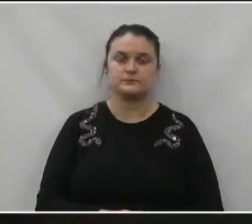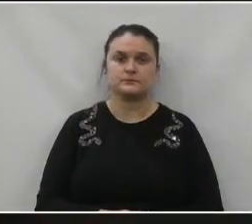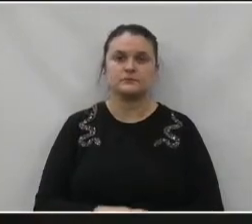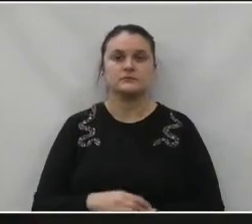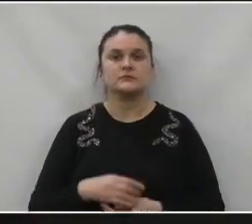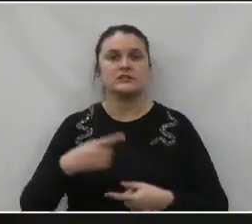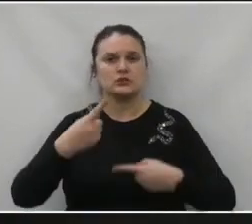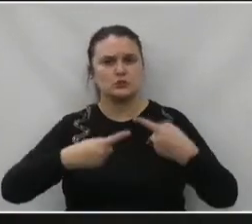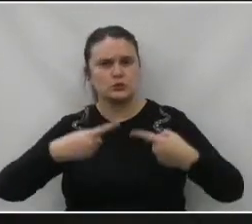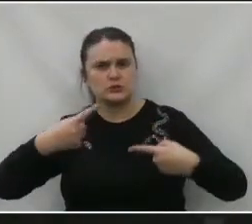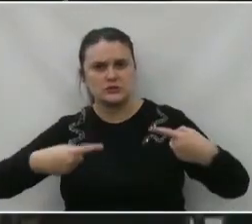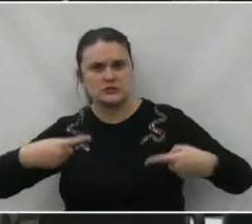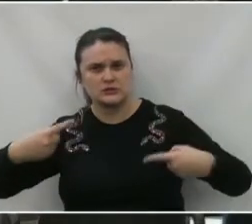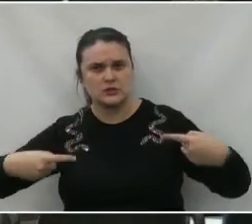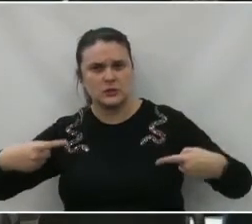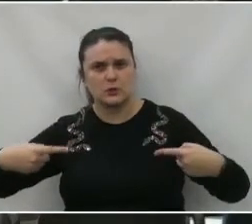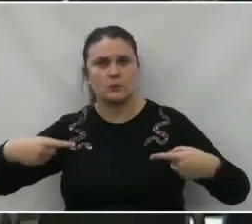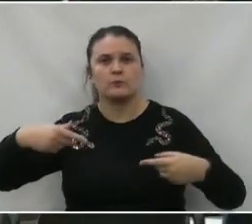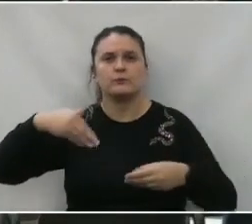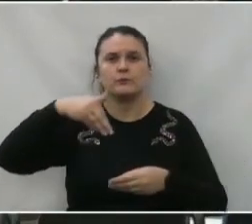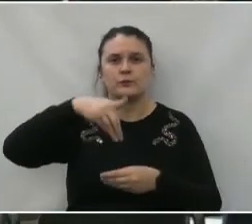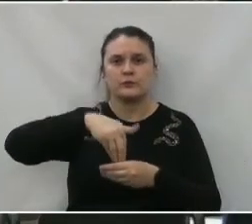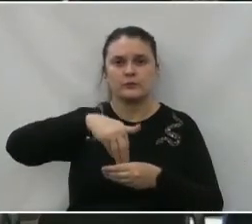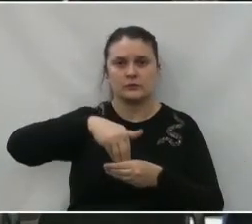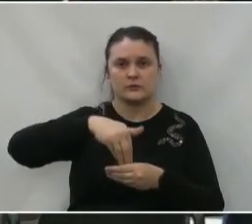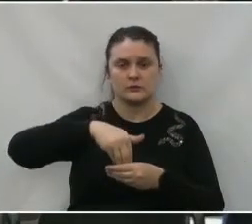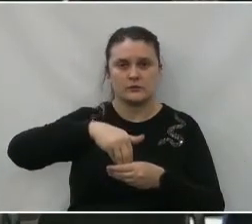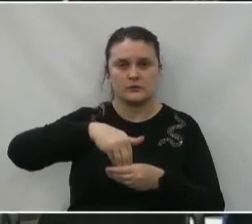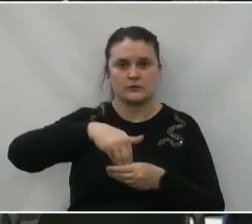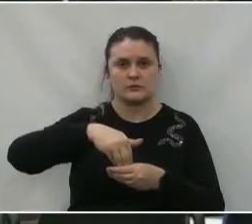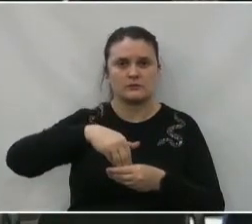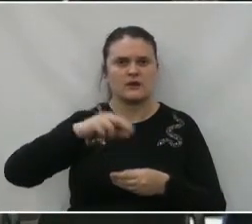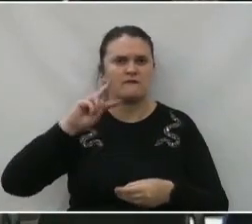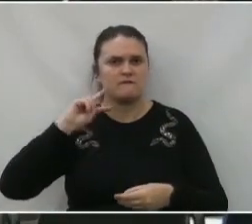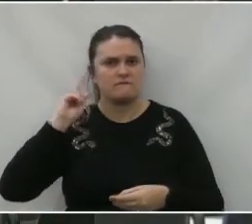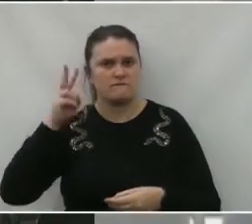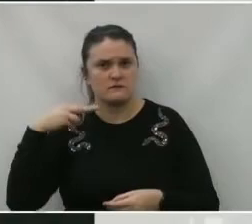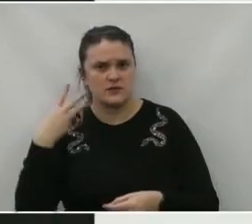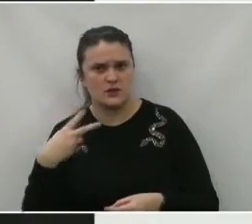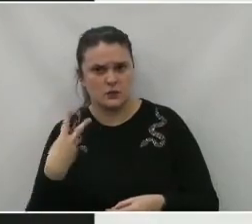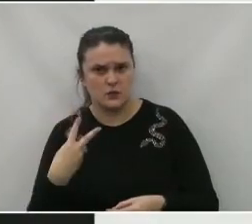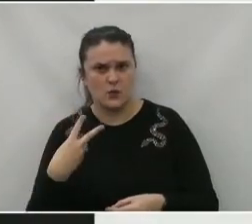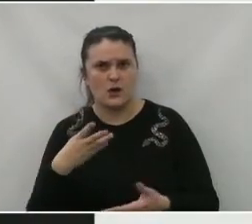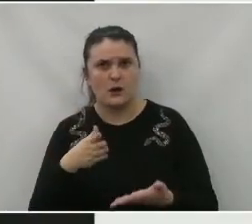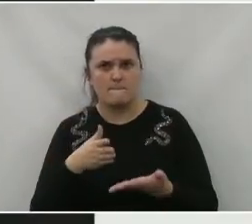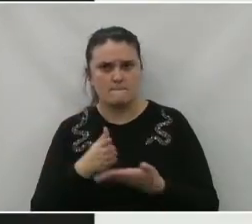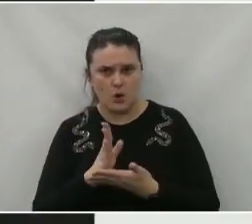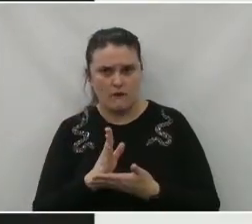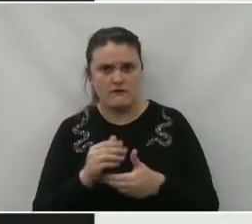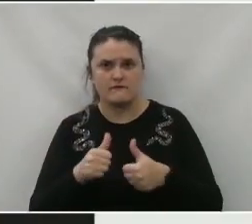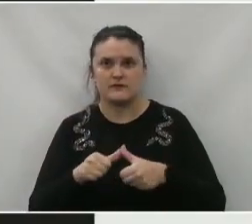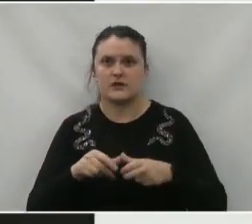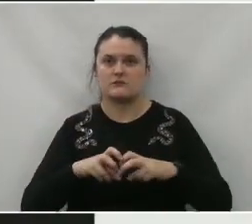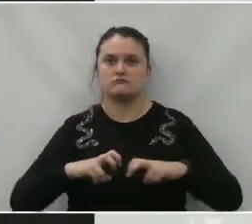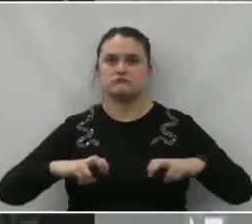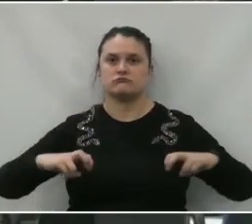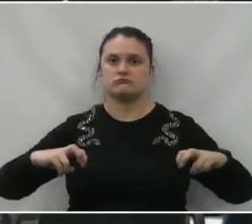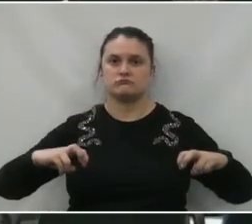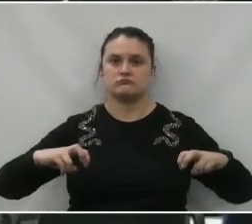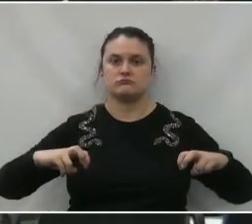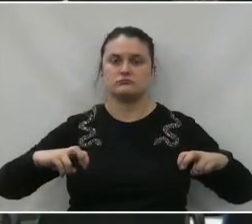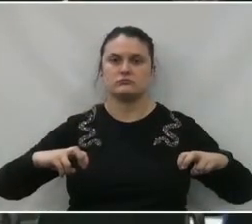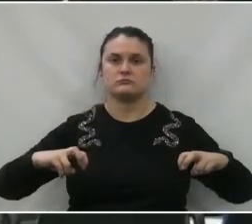Em discussão. Em votação, senhores vereadores que aprovam, permaneçam como